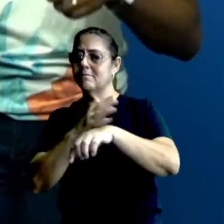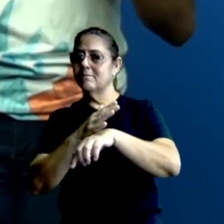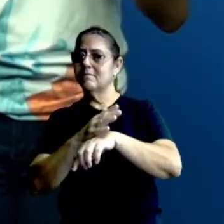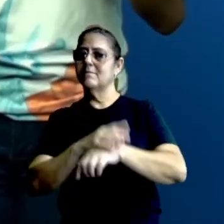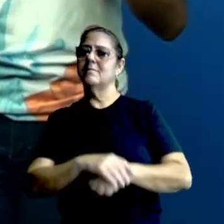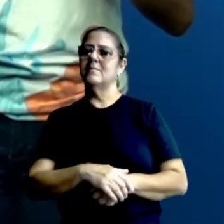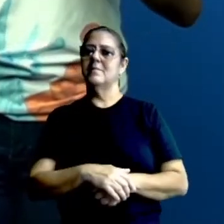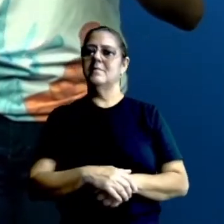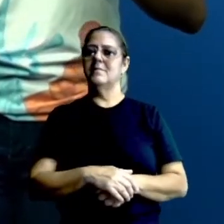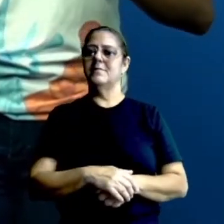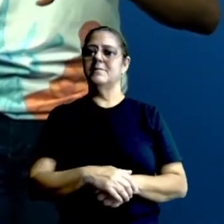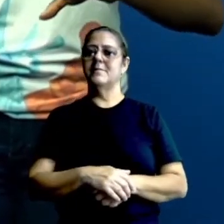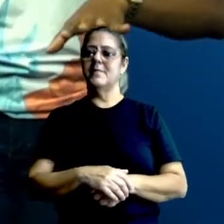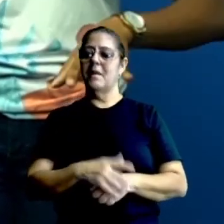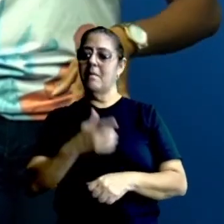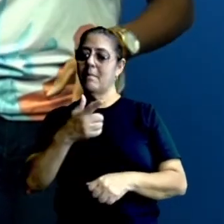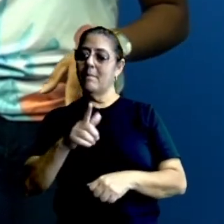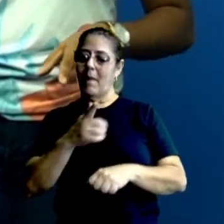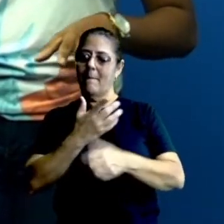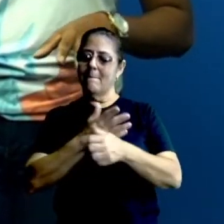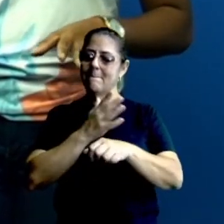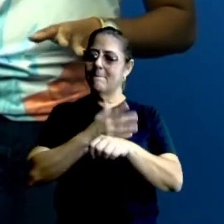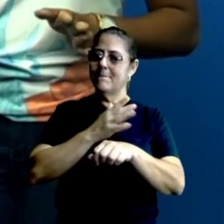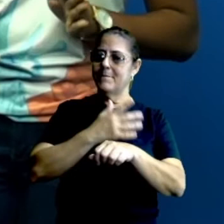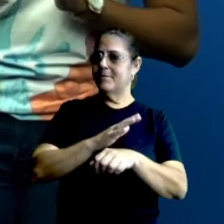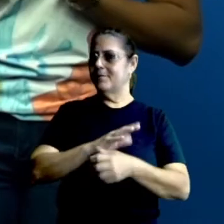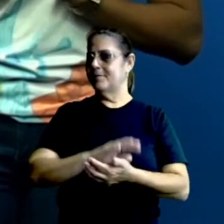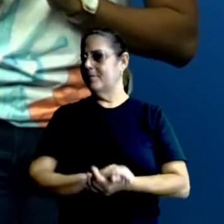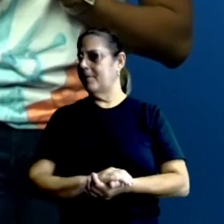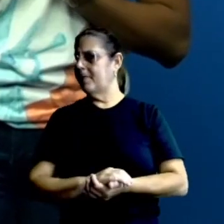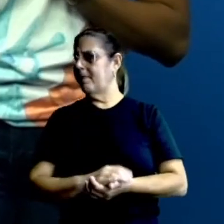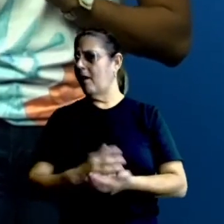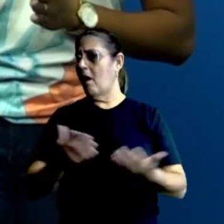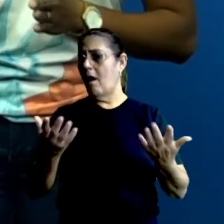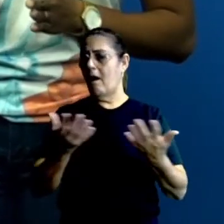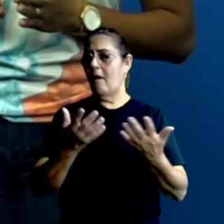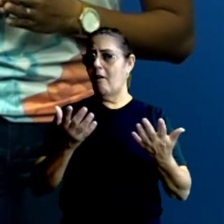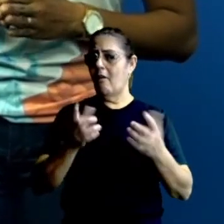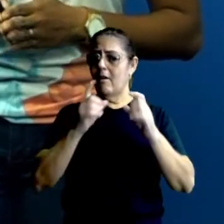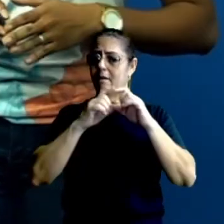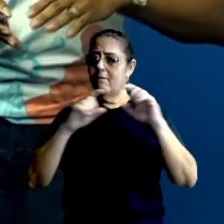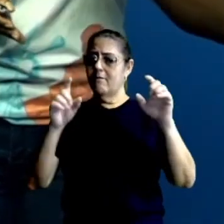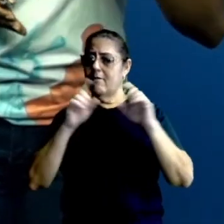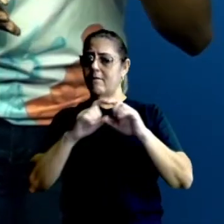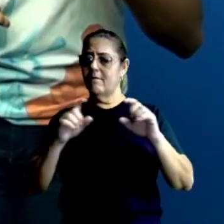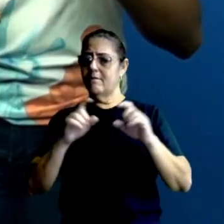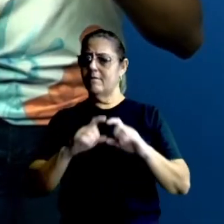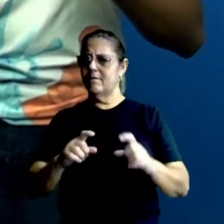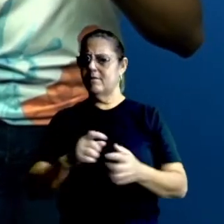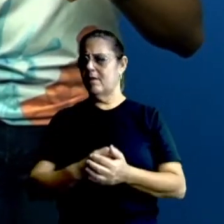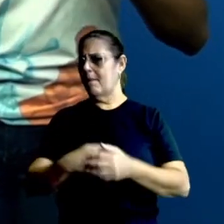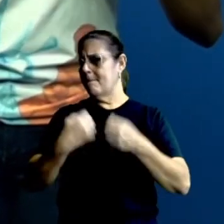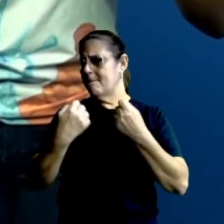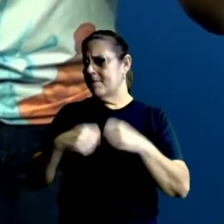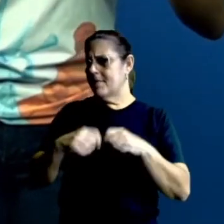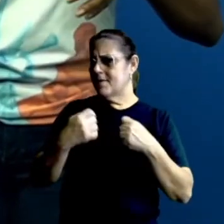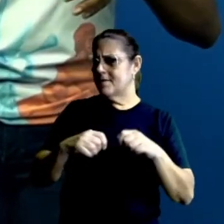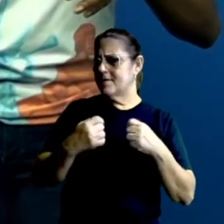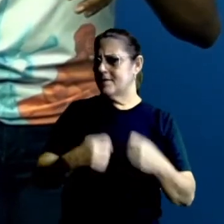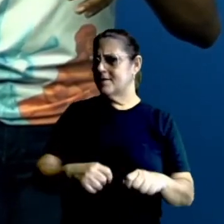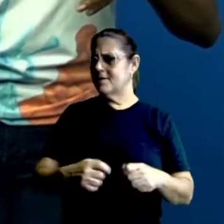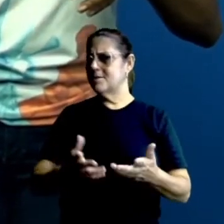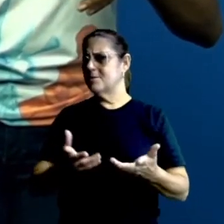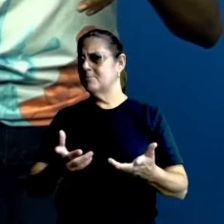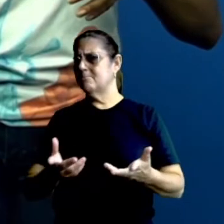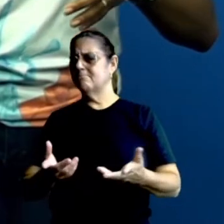façam isso. Quem ainda não fez, repete. Agora, olha essas outras. Eu preciso agora jogar